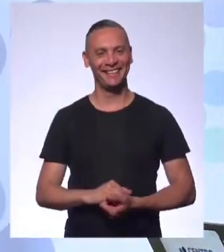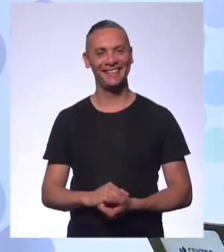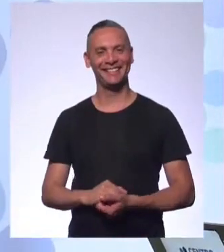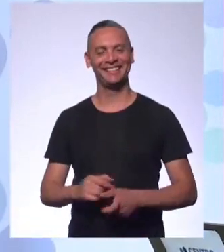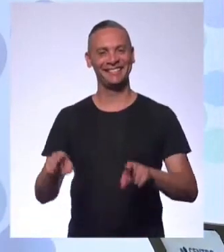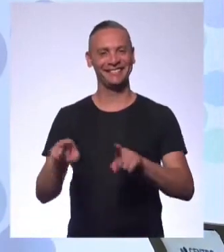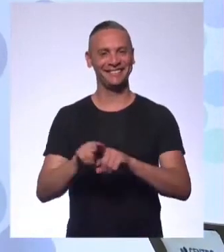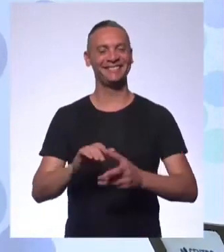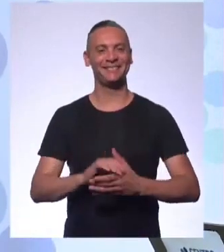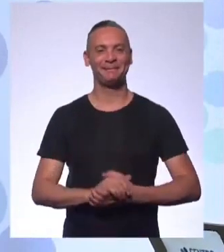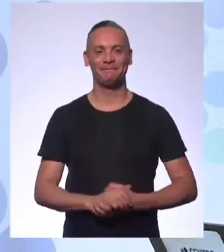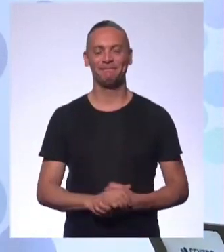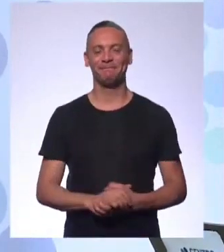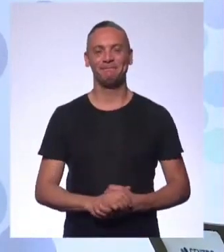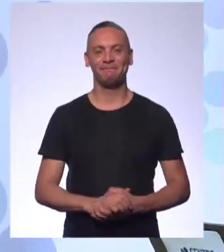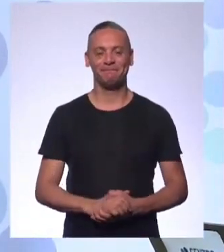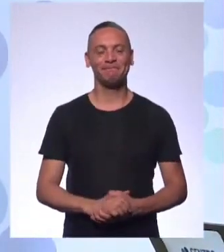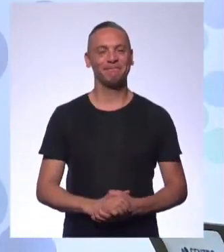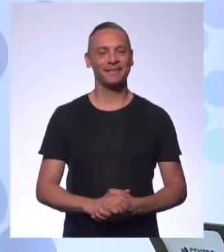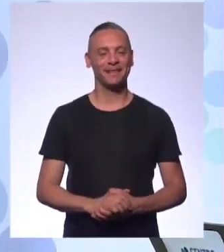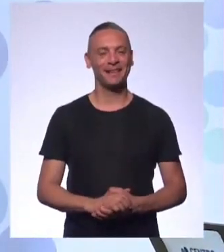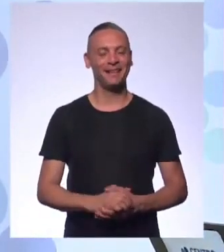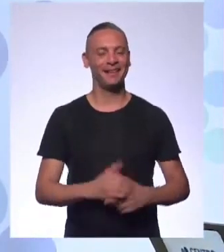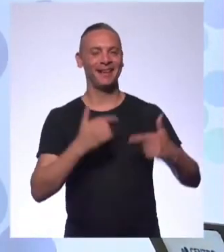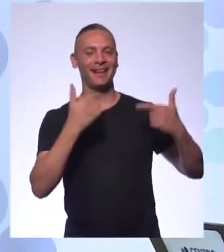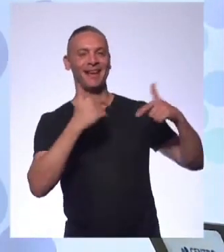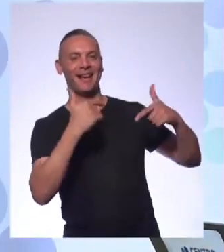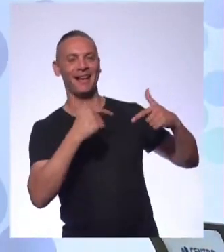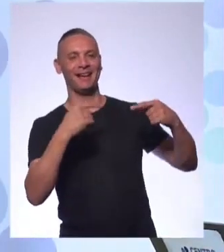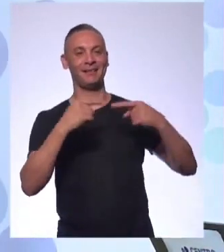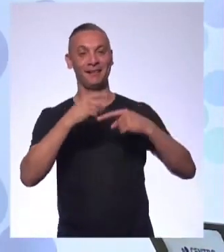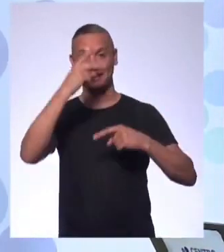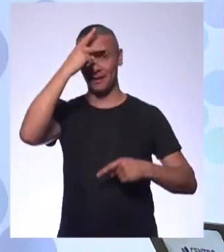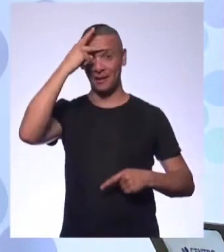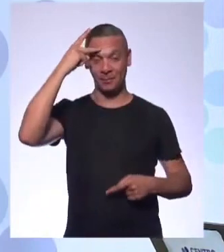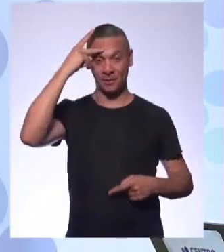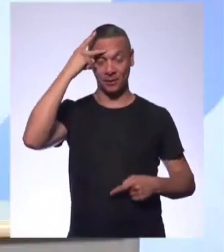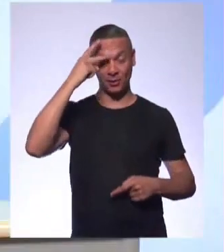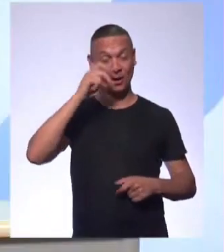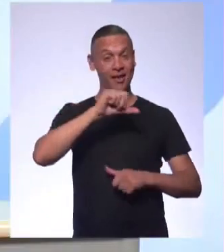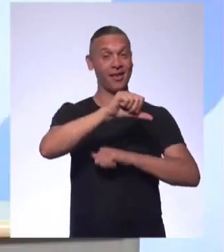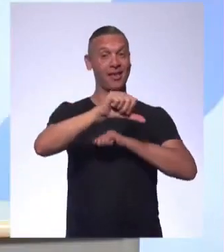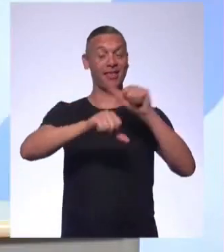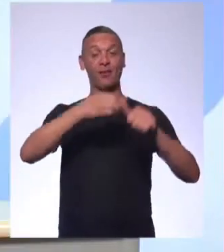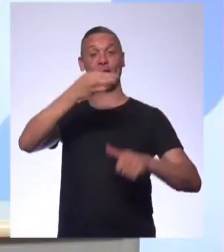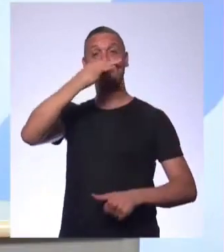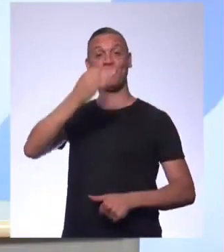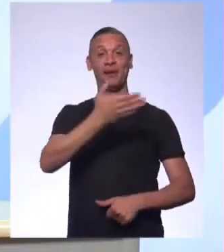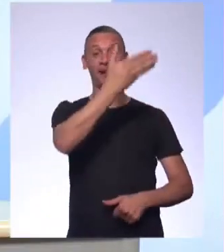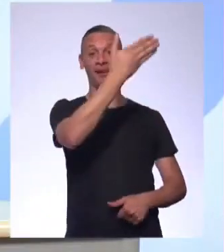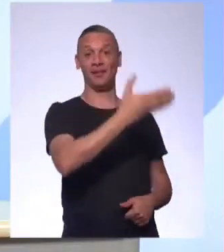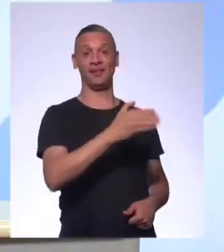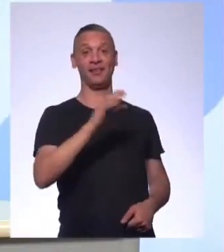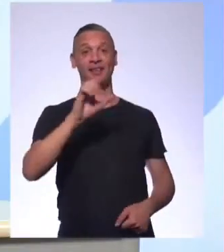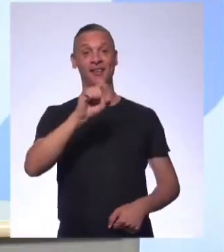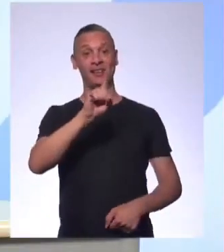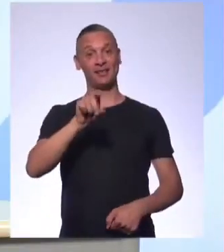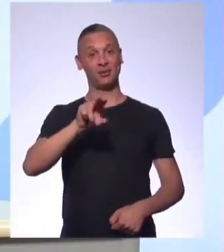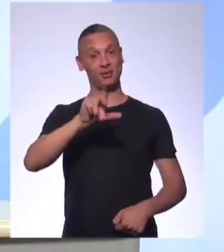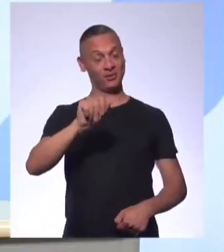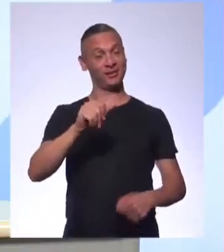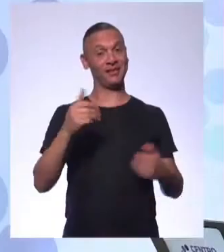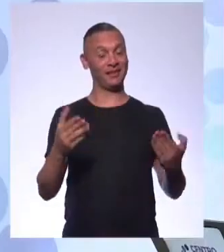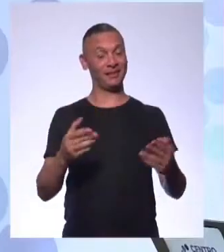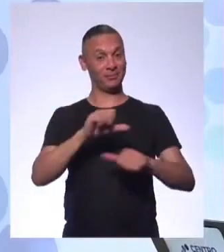só. A ironia fina, Ó, o requintada. pessoal falou que já mudou a opinião sobre ele já. Opa, O pessoal por já favor, vamos mudou de conversar a opinião. respeito. Vamos conversar a